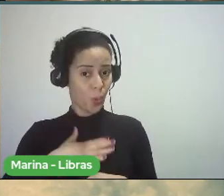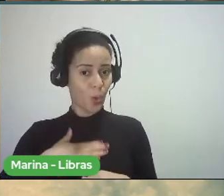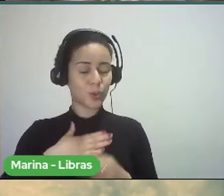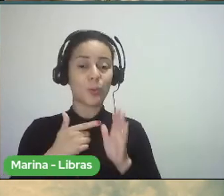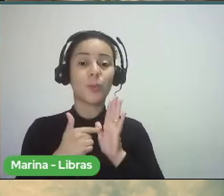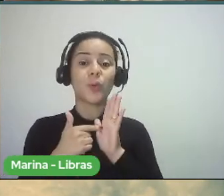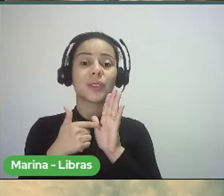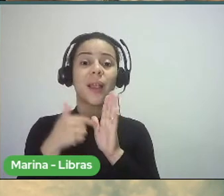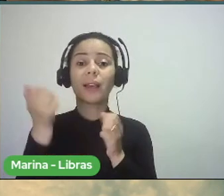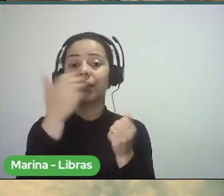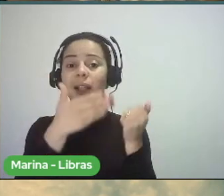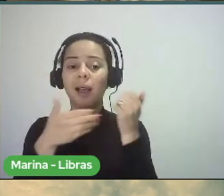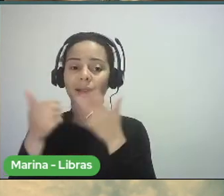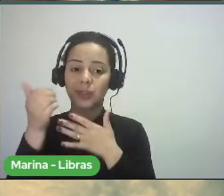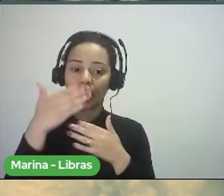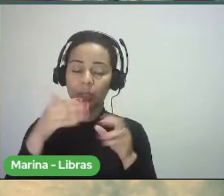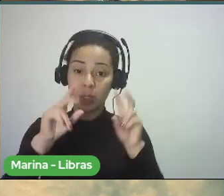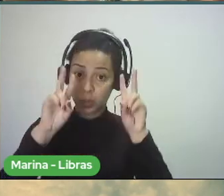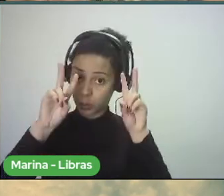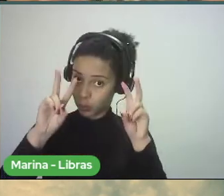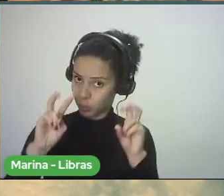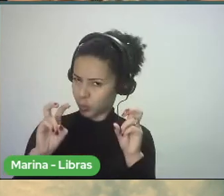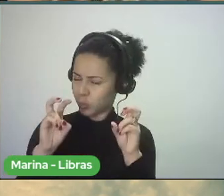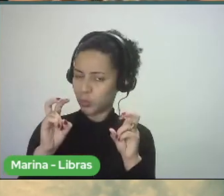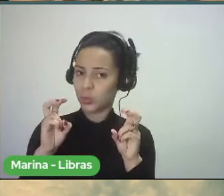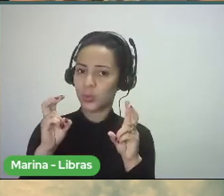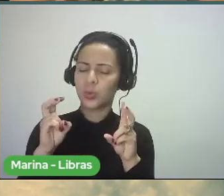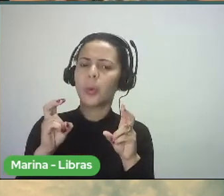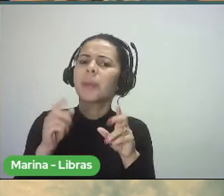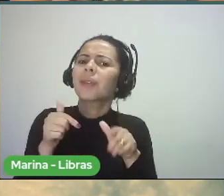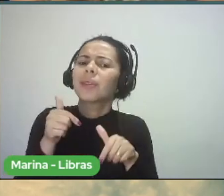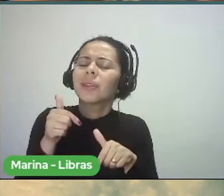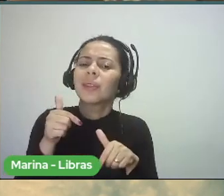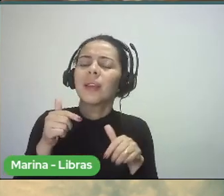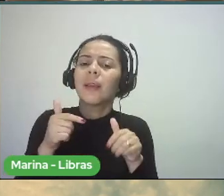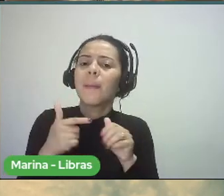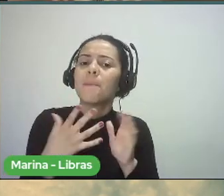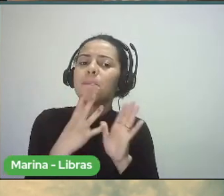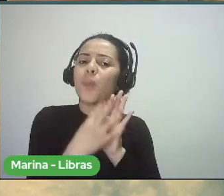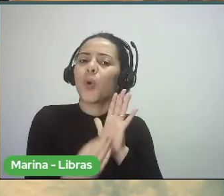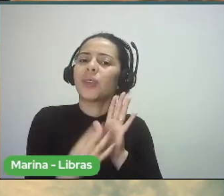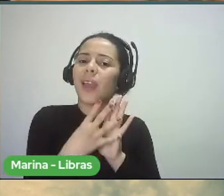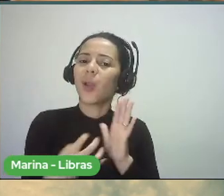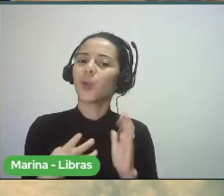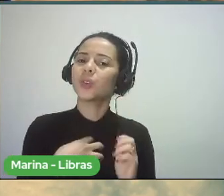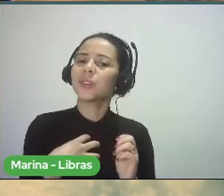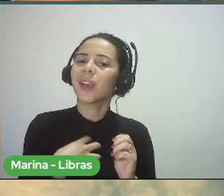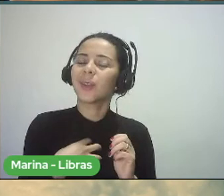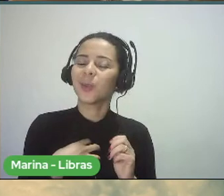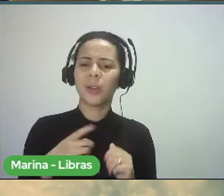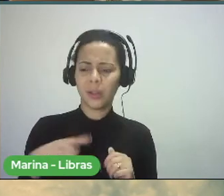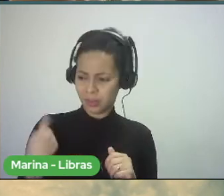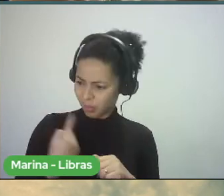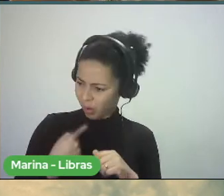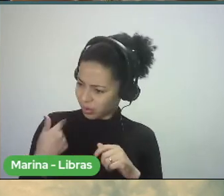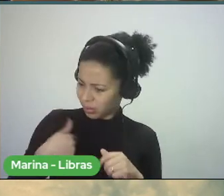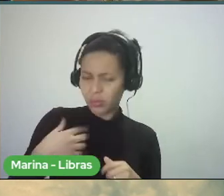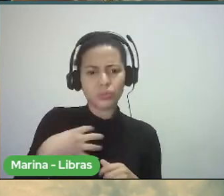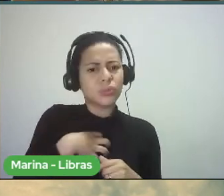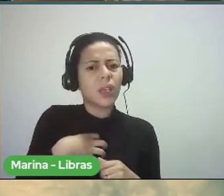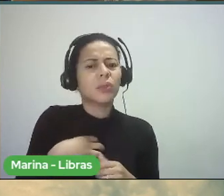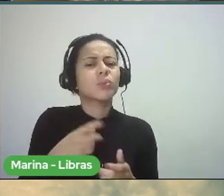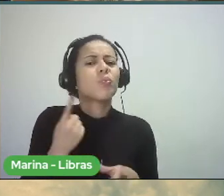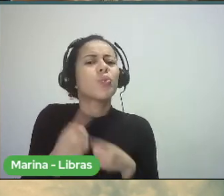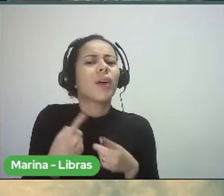fica mais importante do que as práticas e Cia por que que a gente faz o que a gente faz E por que que a gente faz do jeito que a gente faz porque a gente